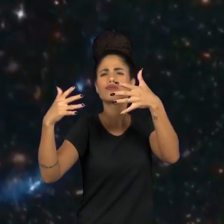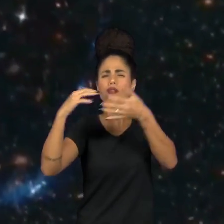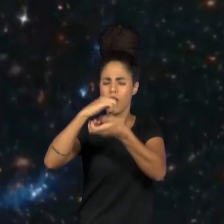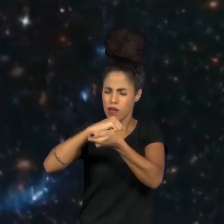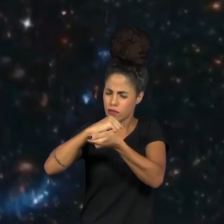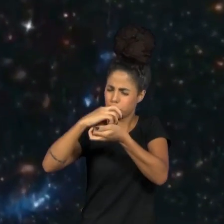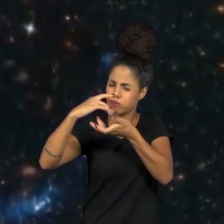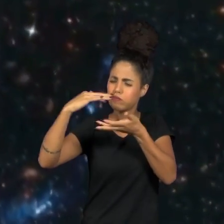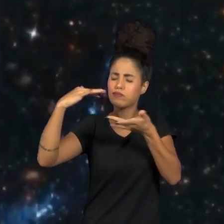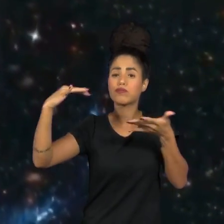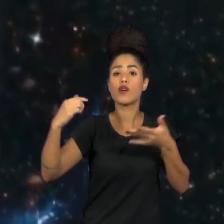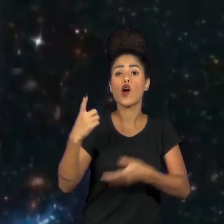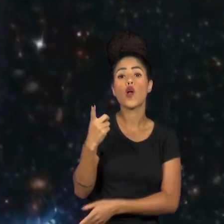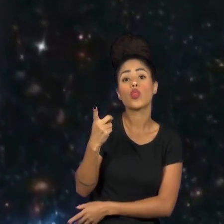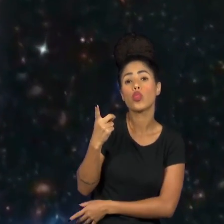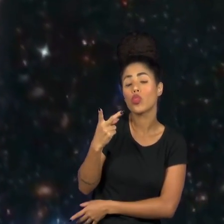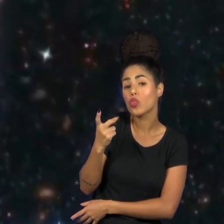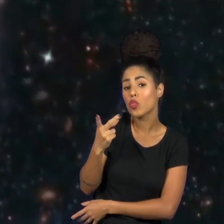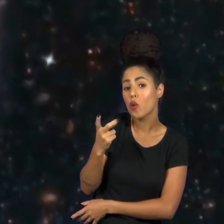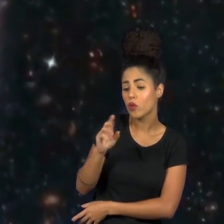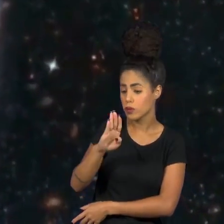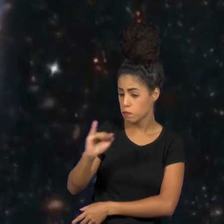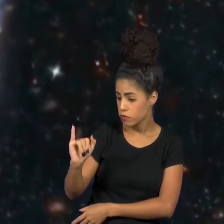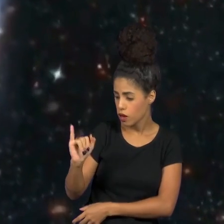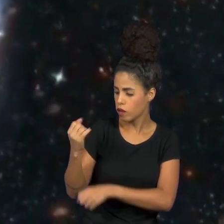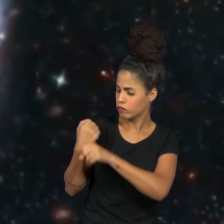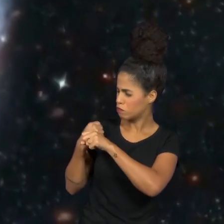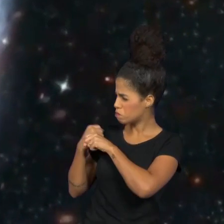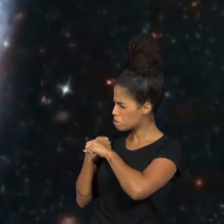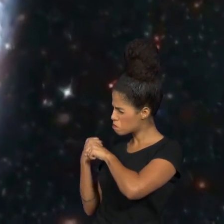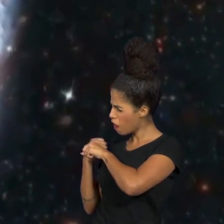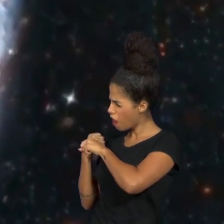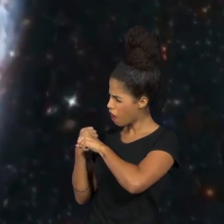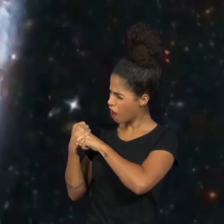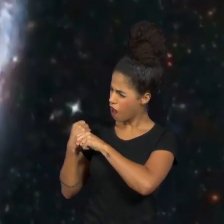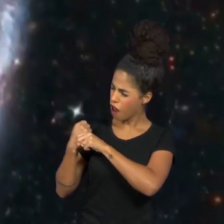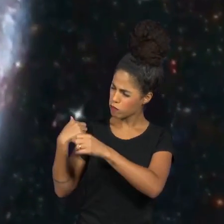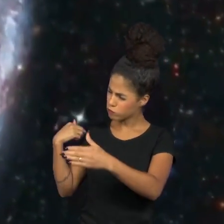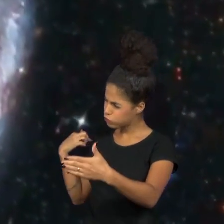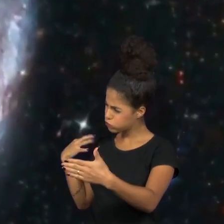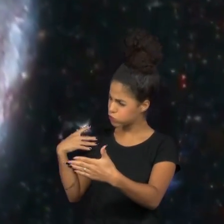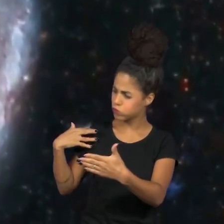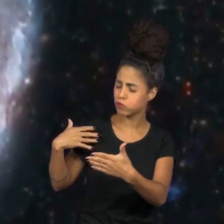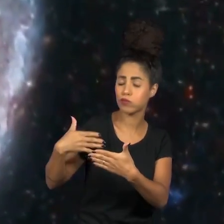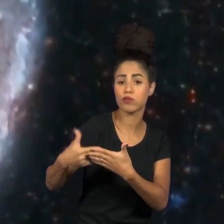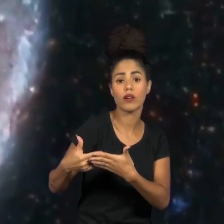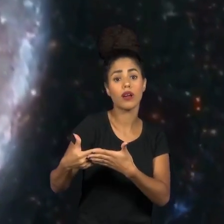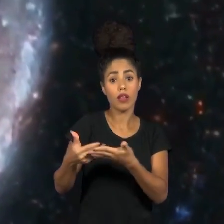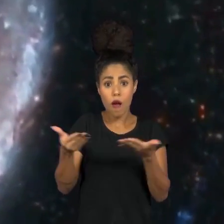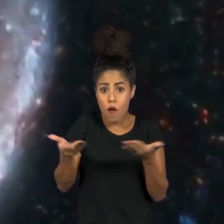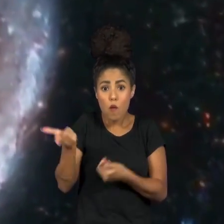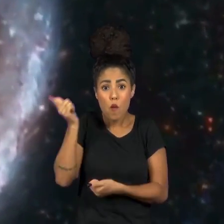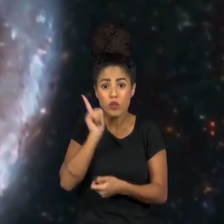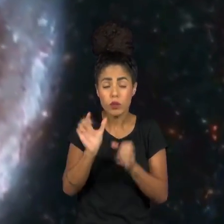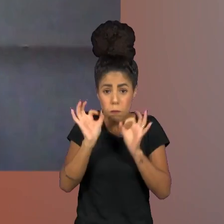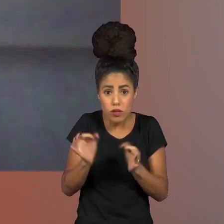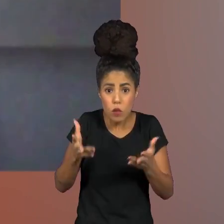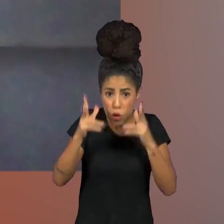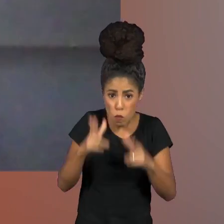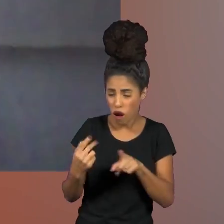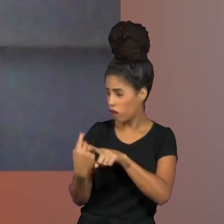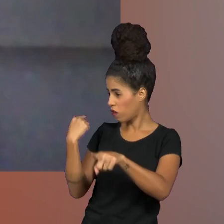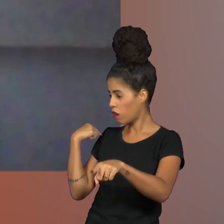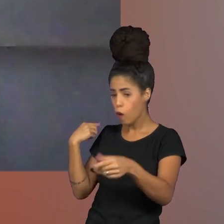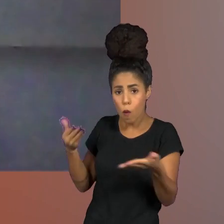galáxia há 12 bilhões de anos atrás. Então, eu não estou vendo a galáxia como ela é hoje. A